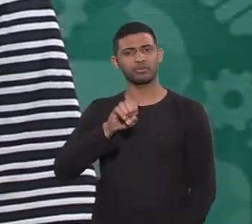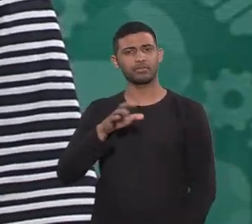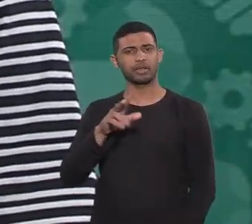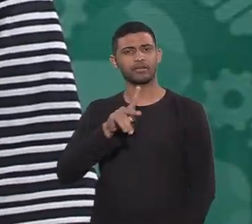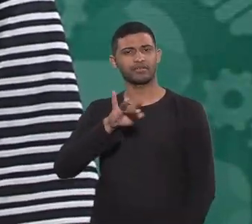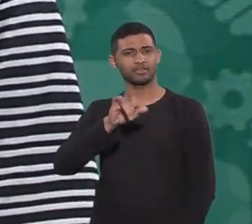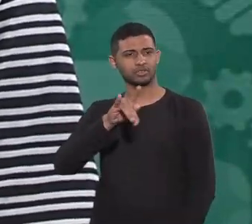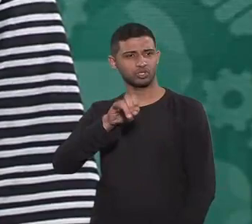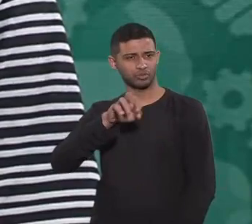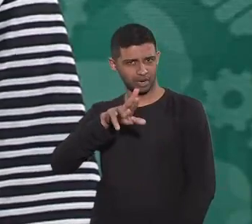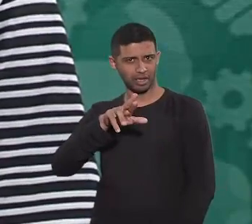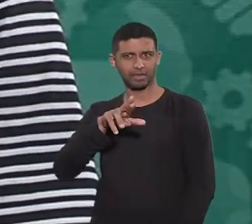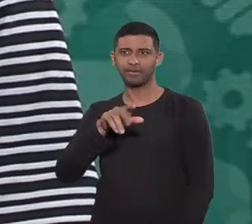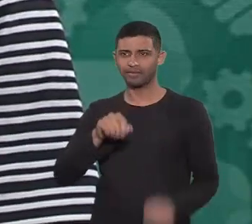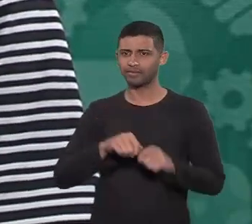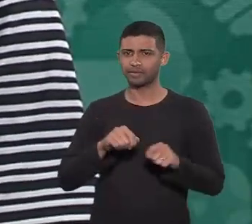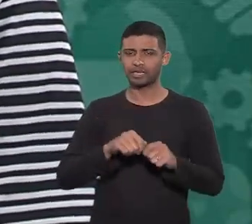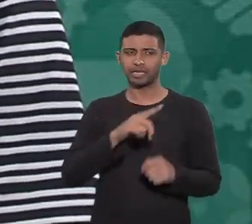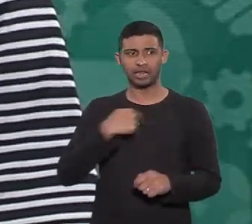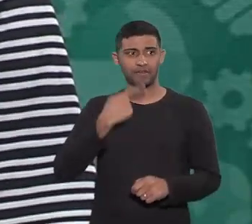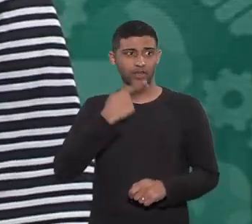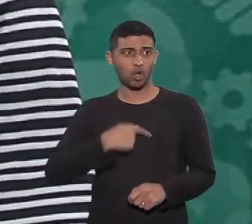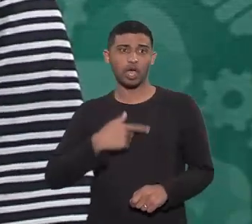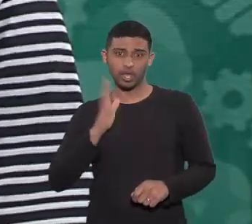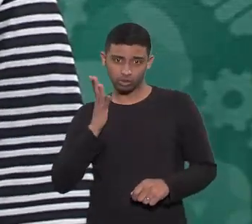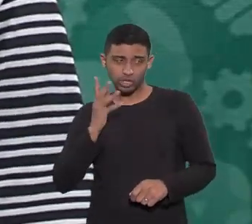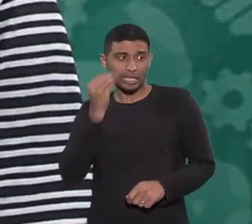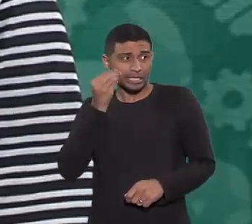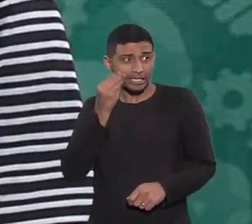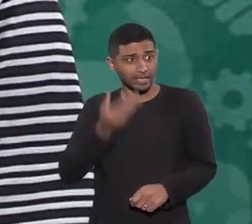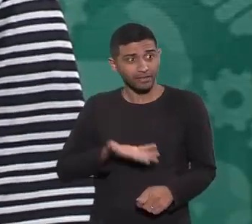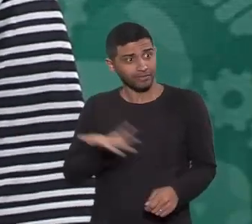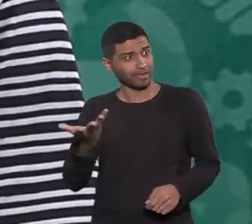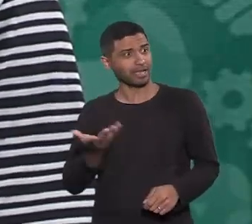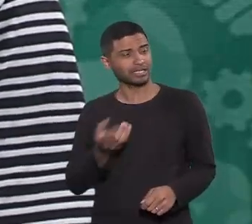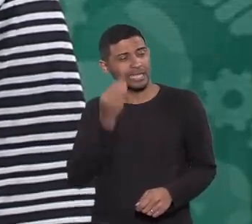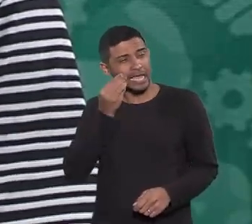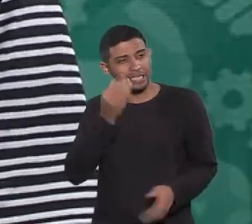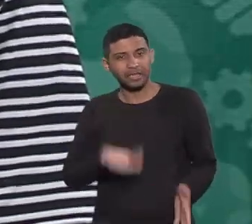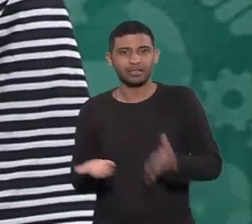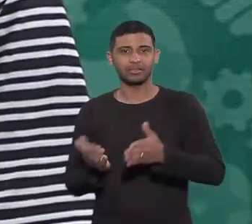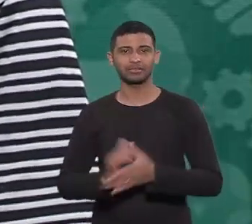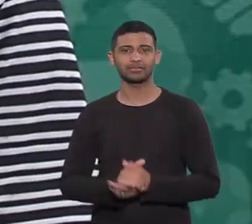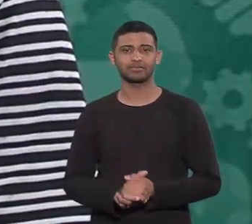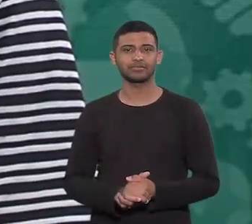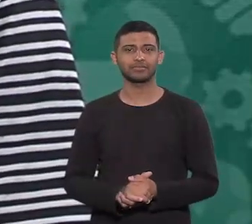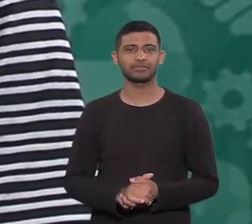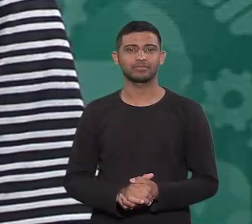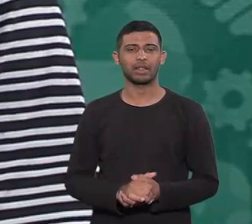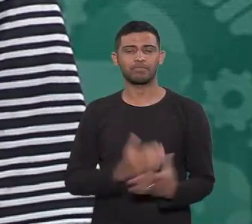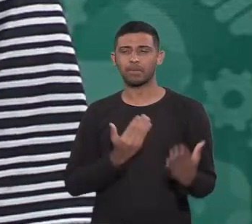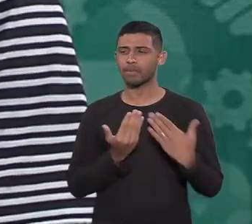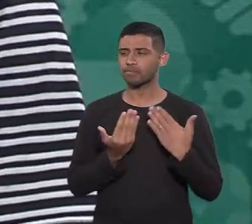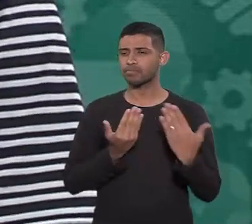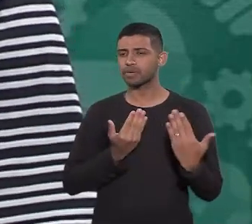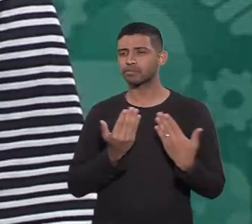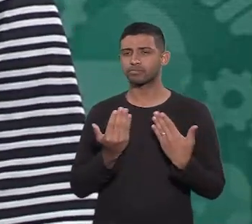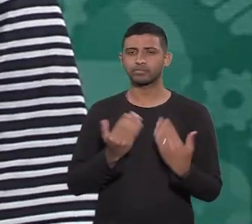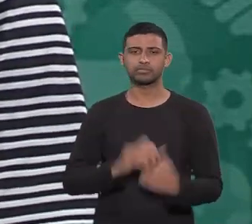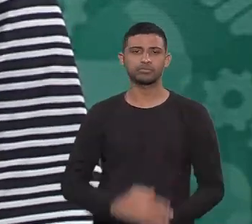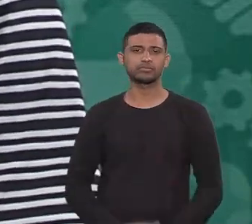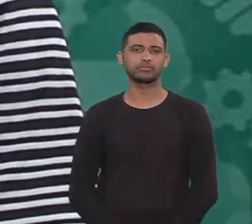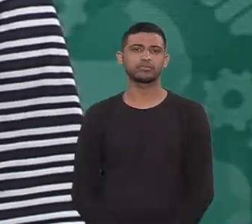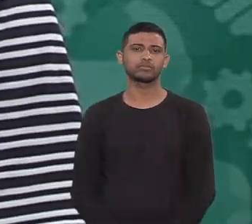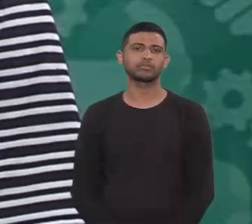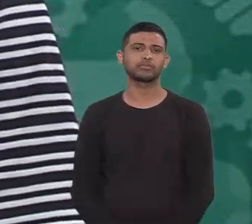Mais Nós. E ele foi lá e falou, pô, Brian, tem esse pré-vestibular aqui que eu fiz, vai lá fazer, isso aqui dialoga muito com a gente,